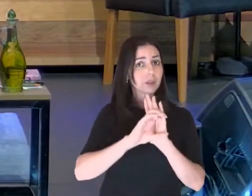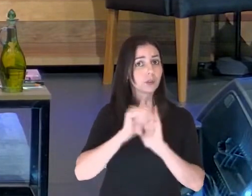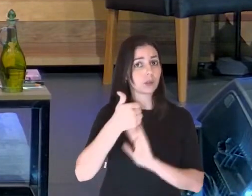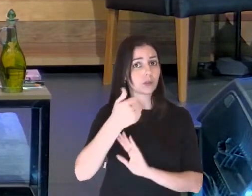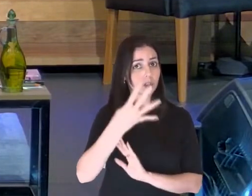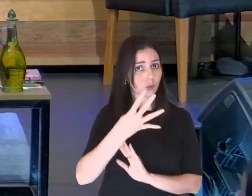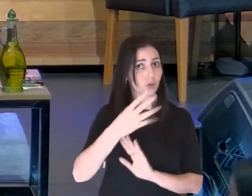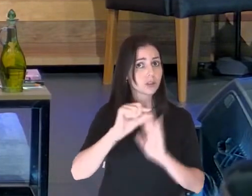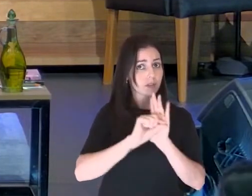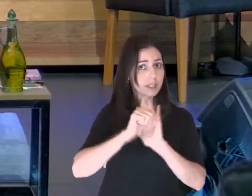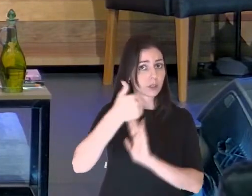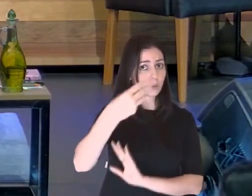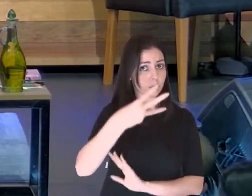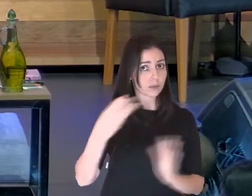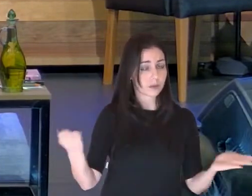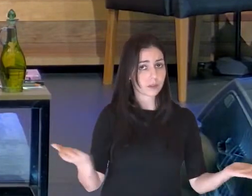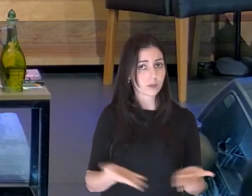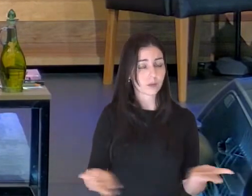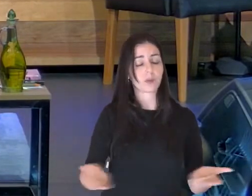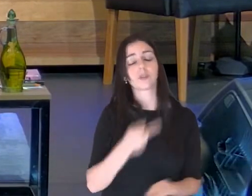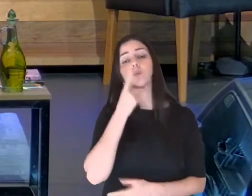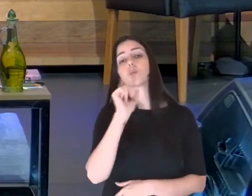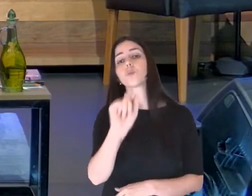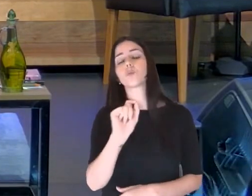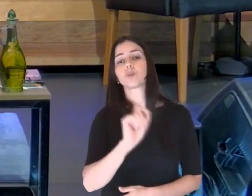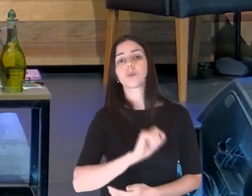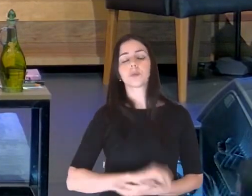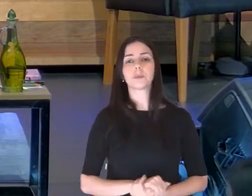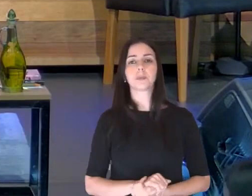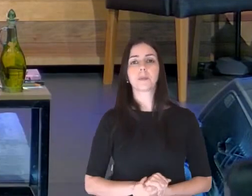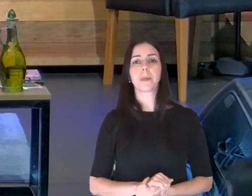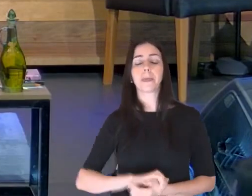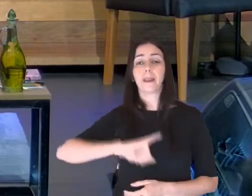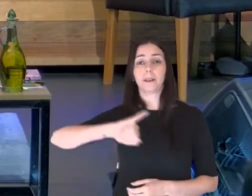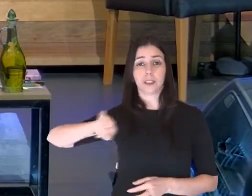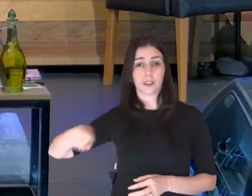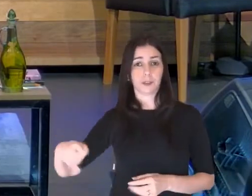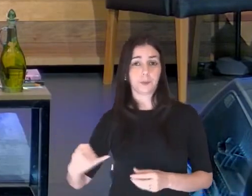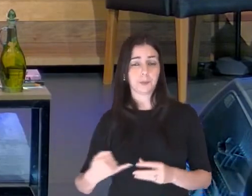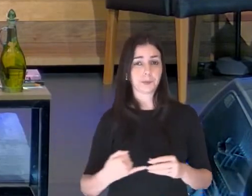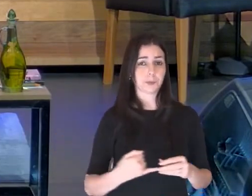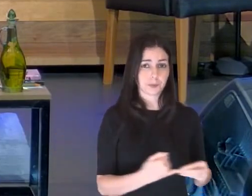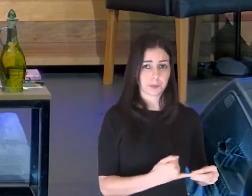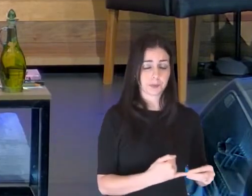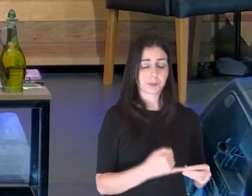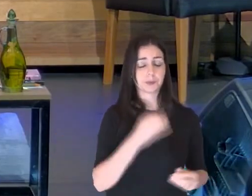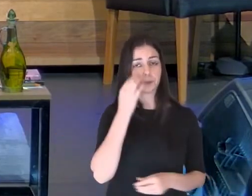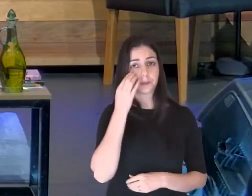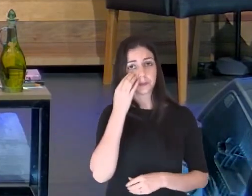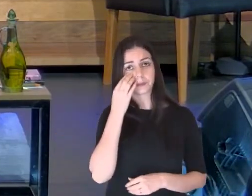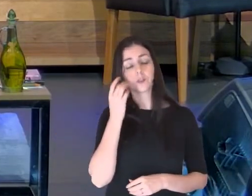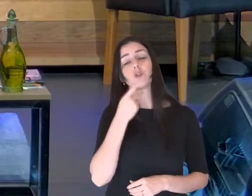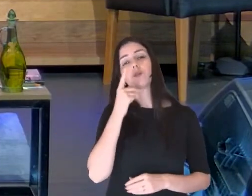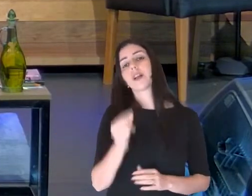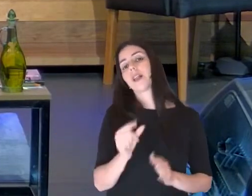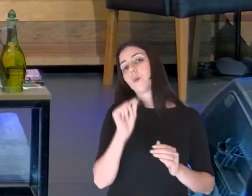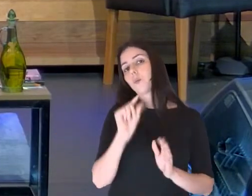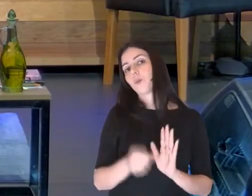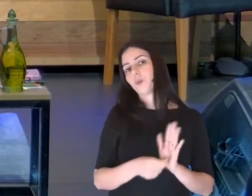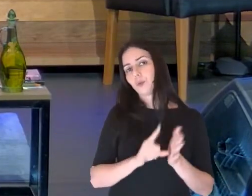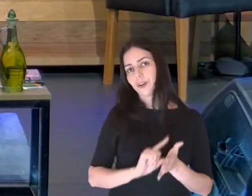versículo 13 agora, para o versículo 13, diz assim: e Josué, vou vir um pouquinho antes, vou vir do